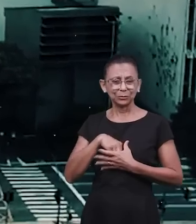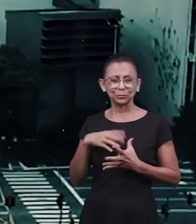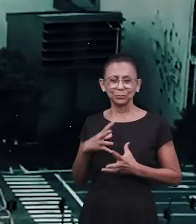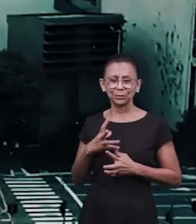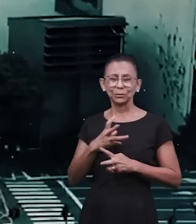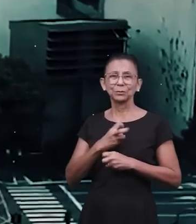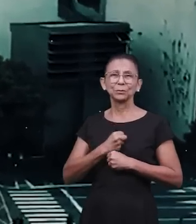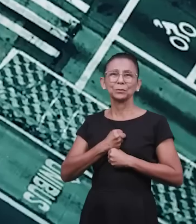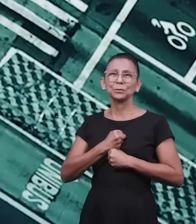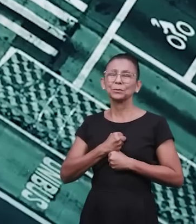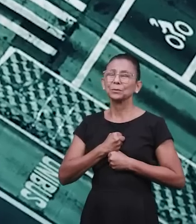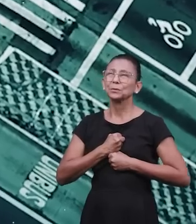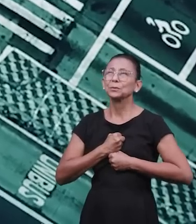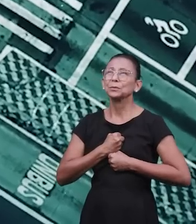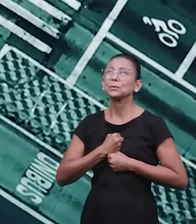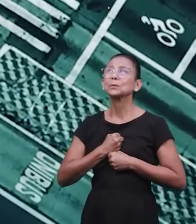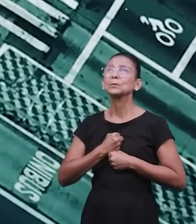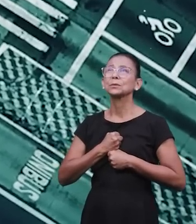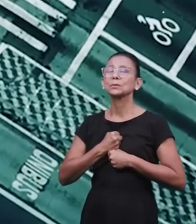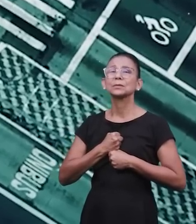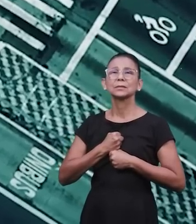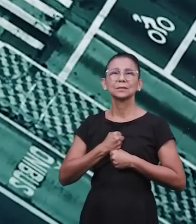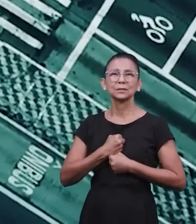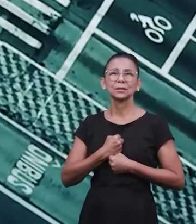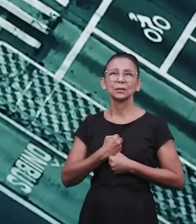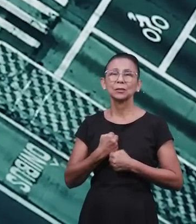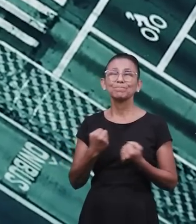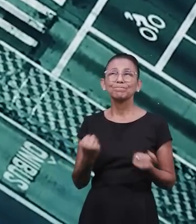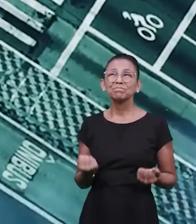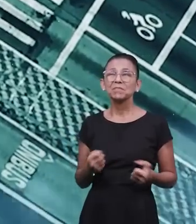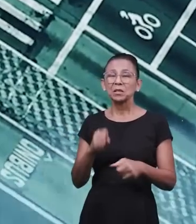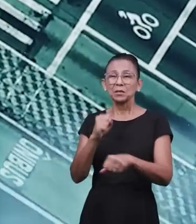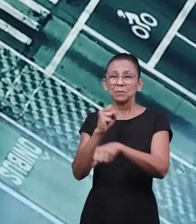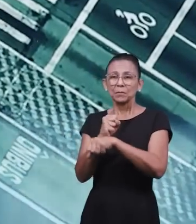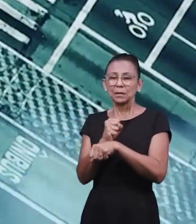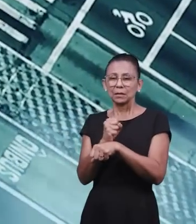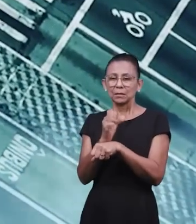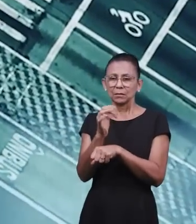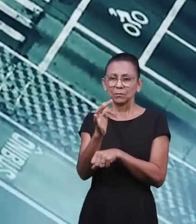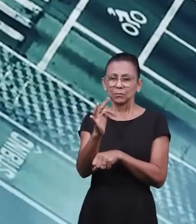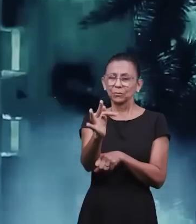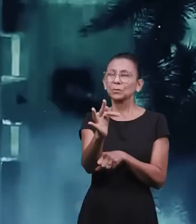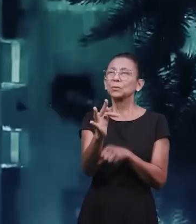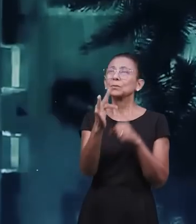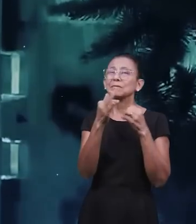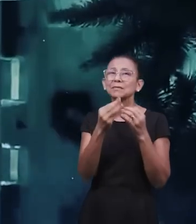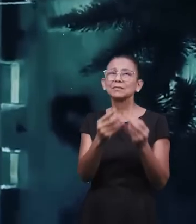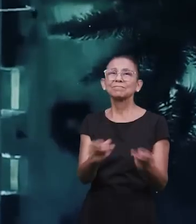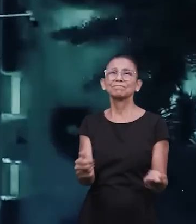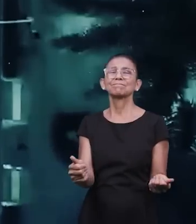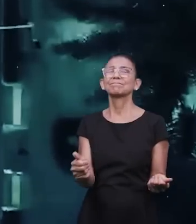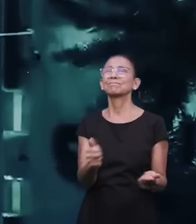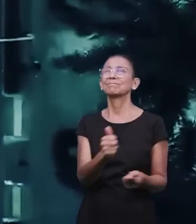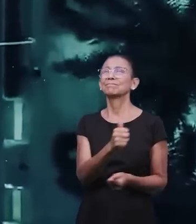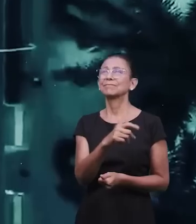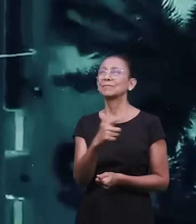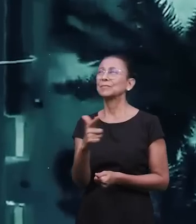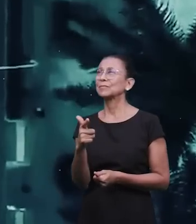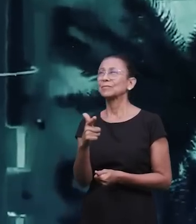suas frontes para elevarmos ao nosso Deus o nosso clamor. Nosso Deus, clamamos pelo poder do sangue do Senhor